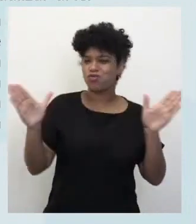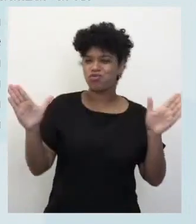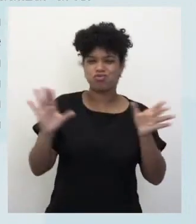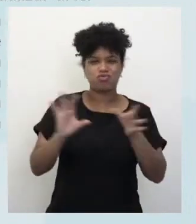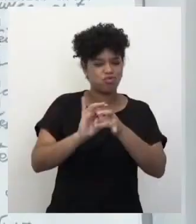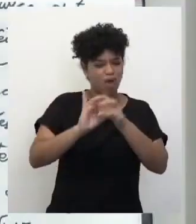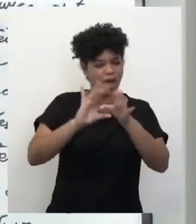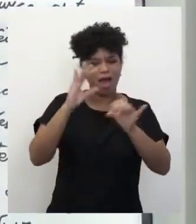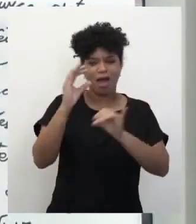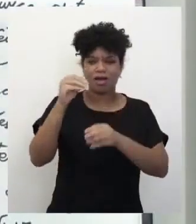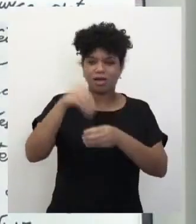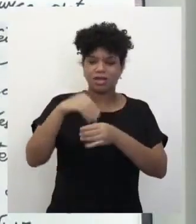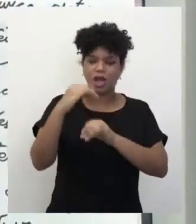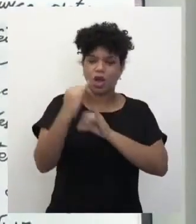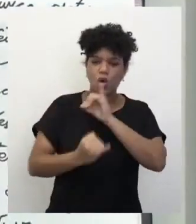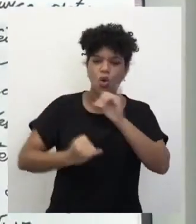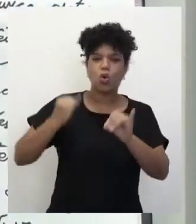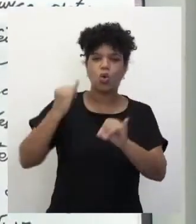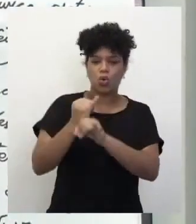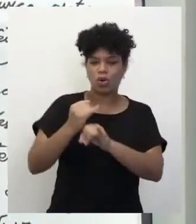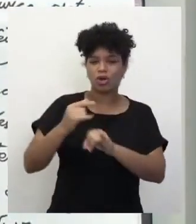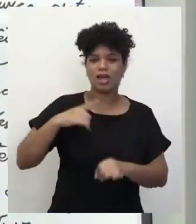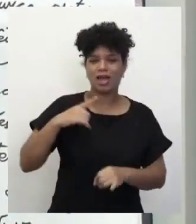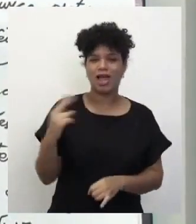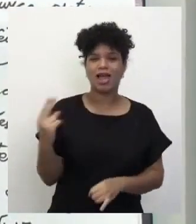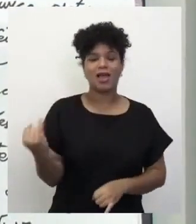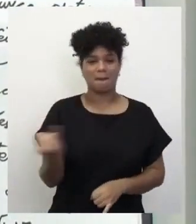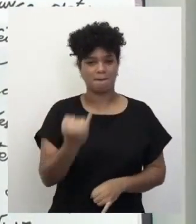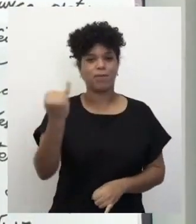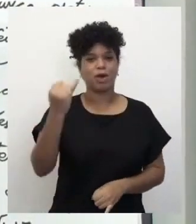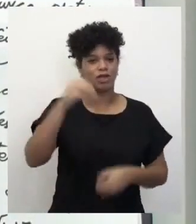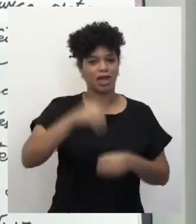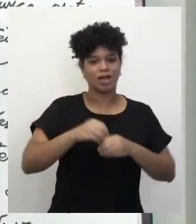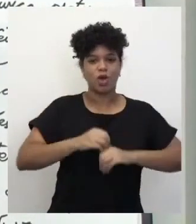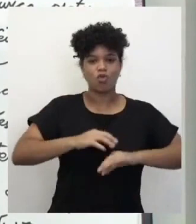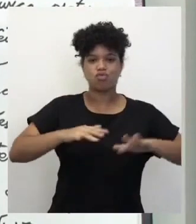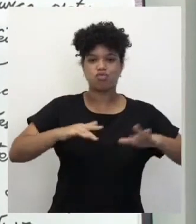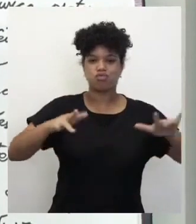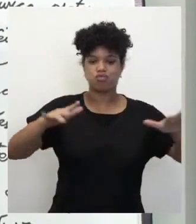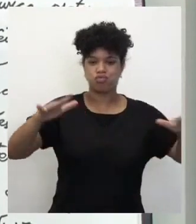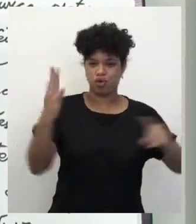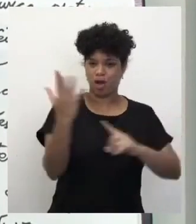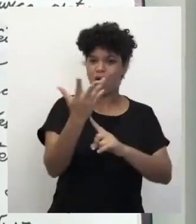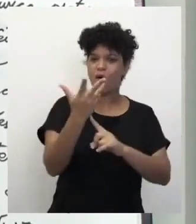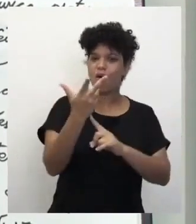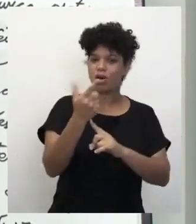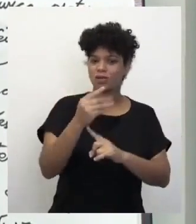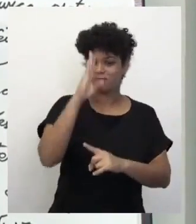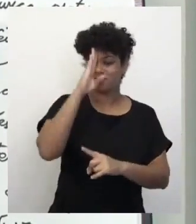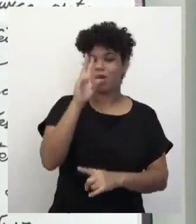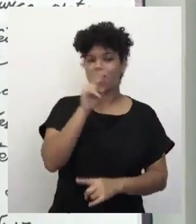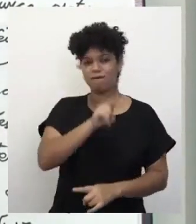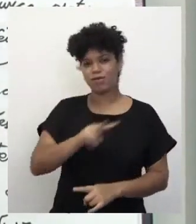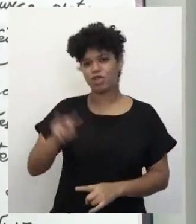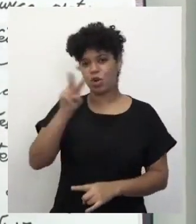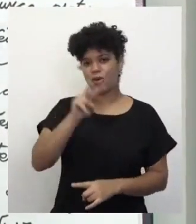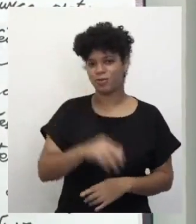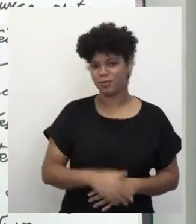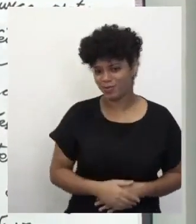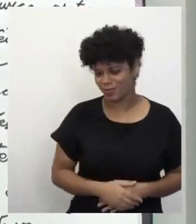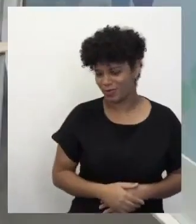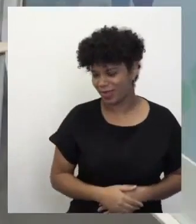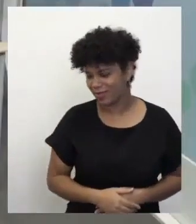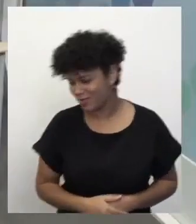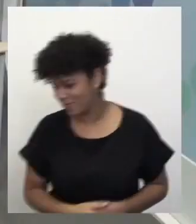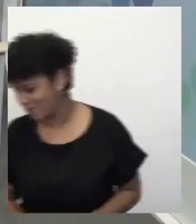amplo, né, está sendo muito importante aí para a disseminação das artes, especialmente das artes visuais. Tá? Mencionaram aqui